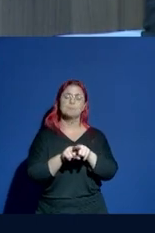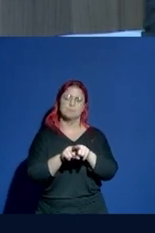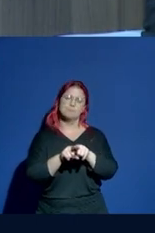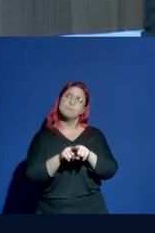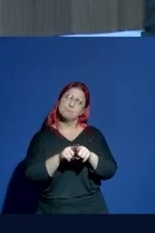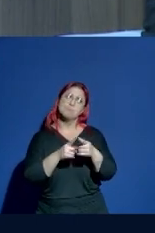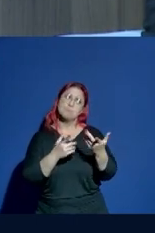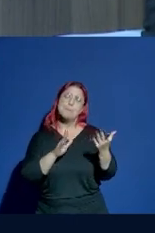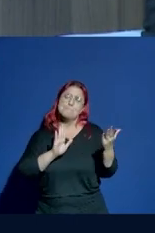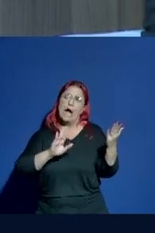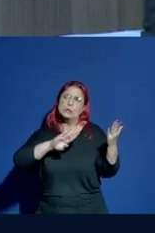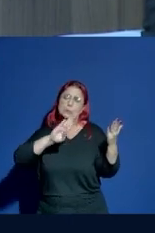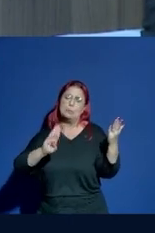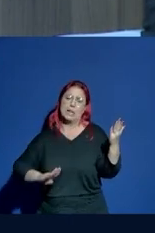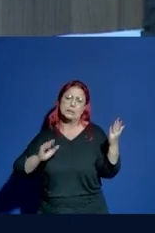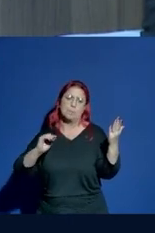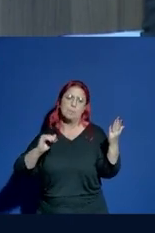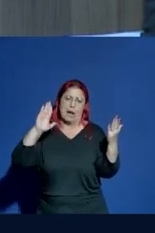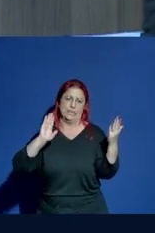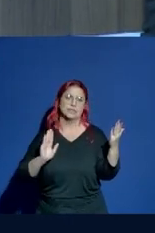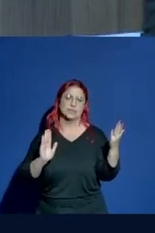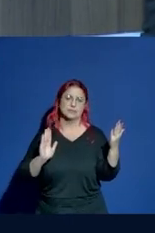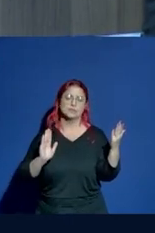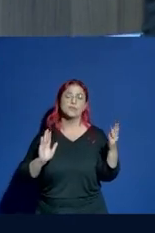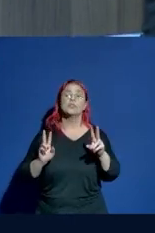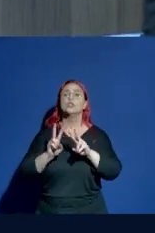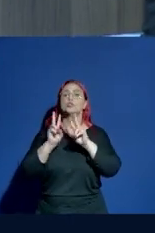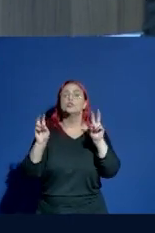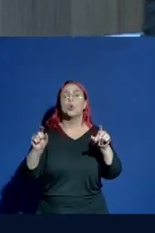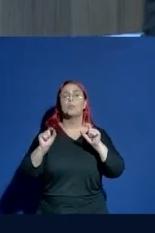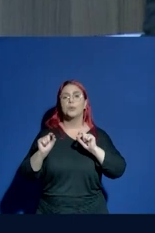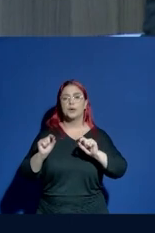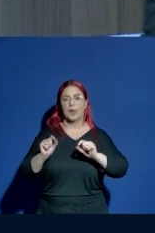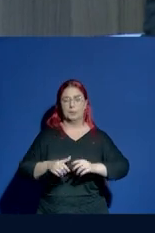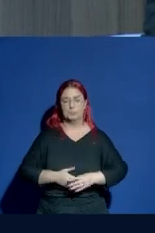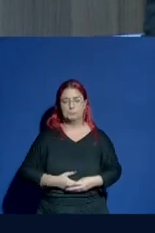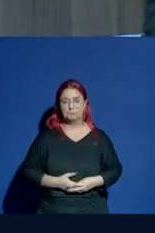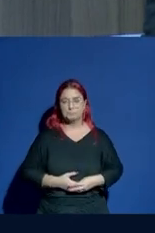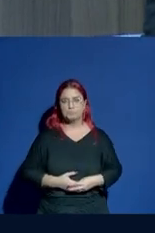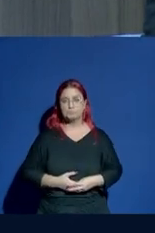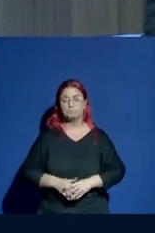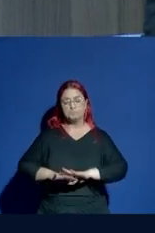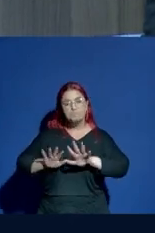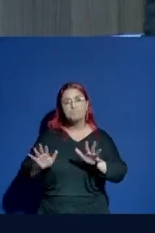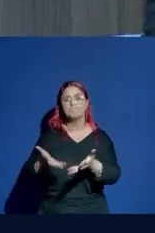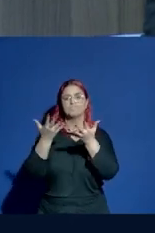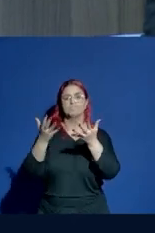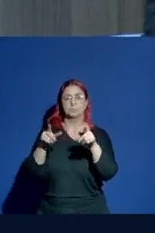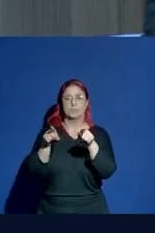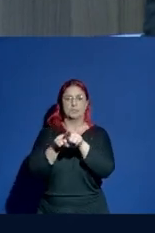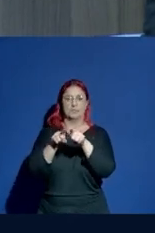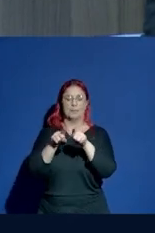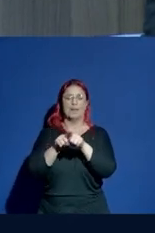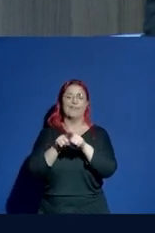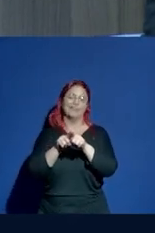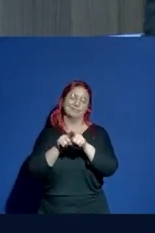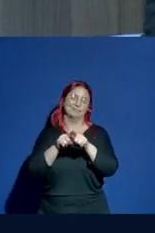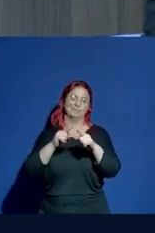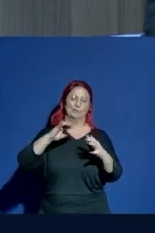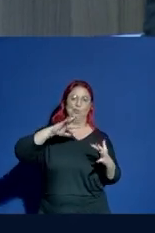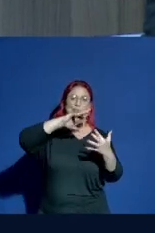mais o Brasil Sem dúvida nenhuma pela punjança e até pela nossa posição geográfica